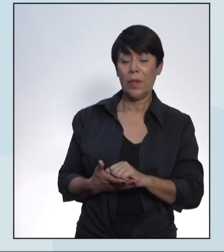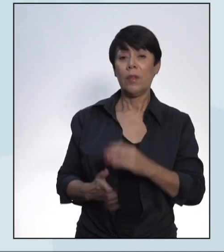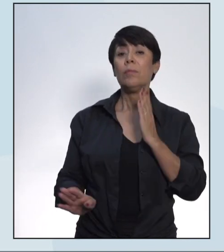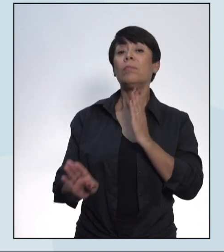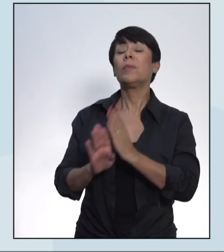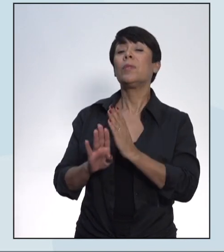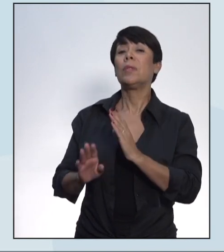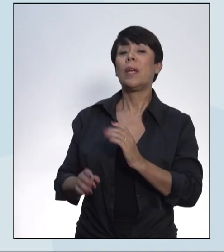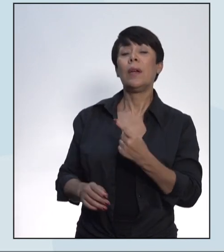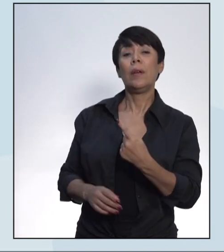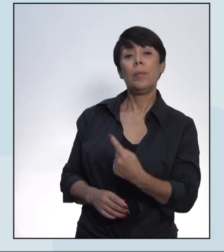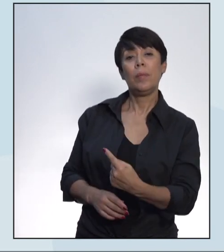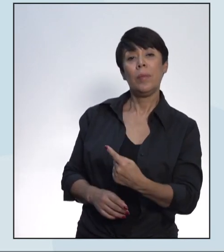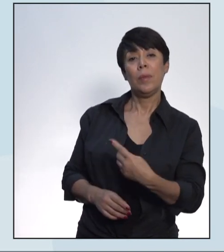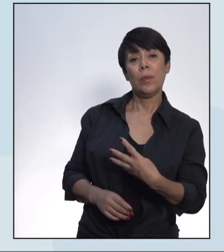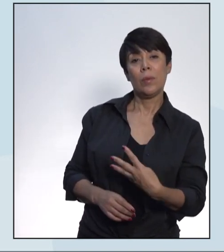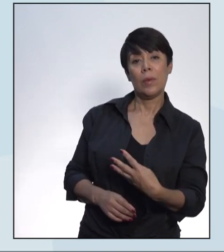achar